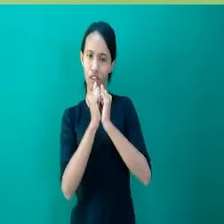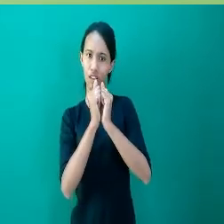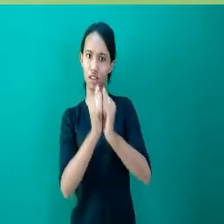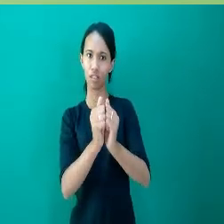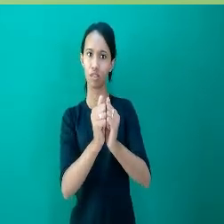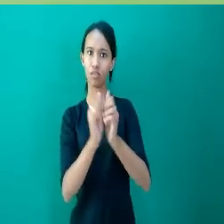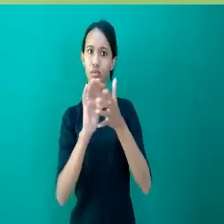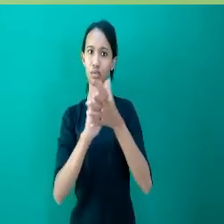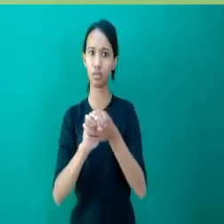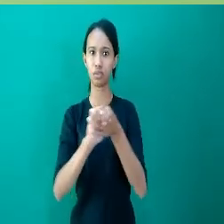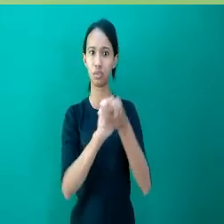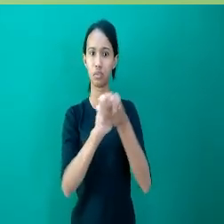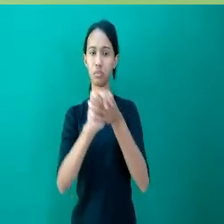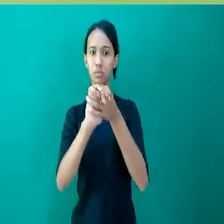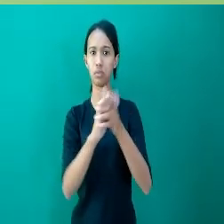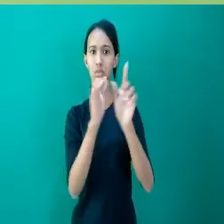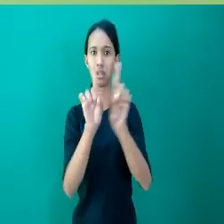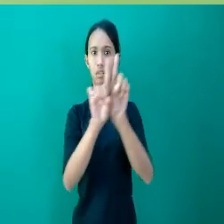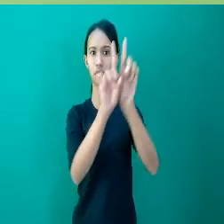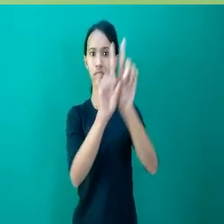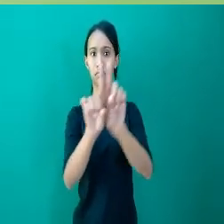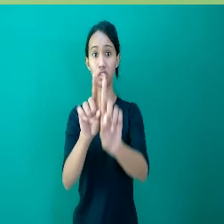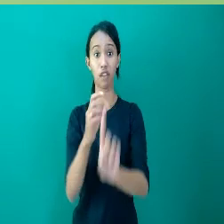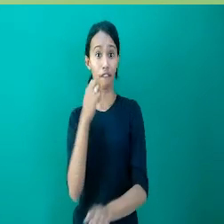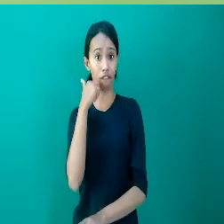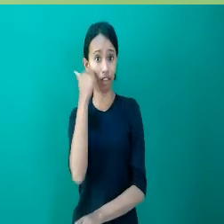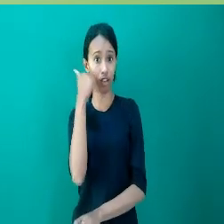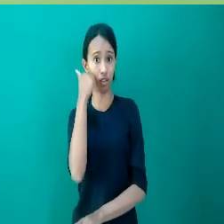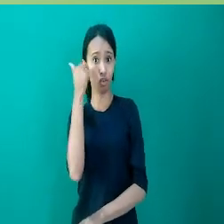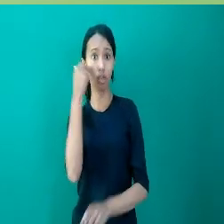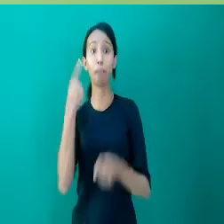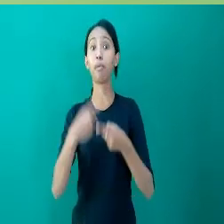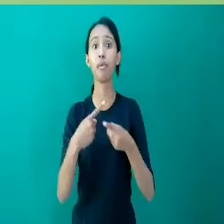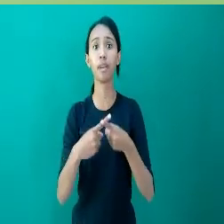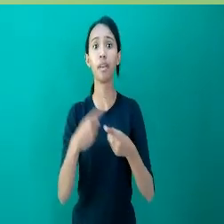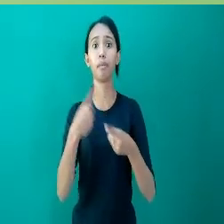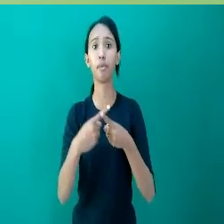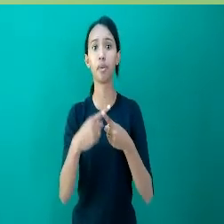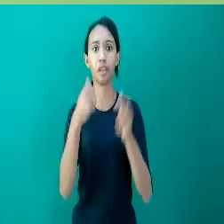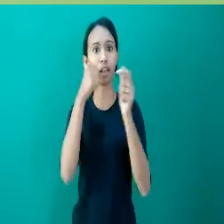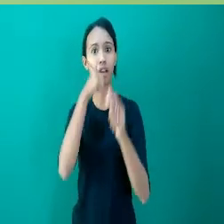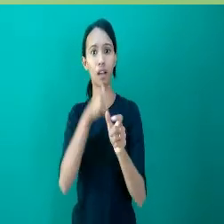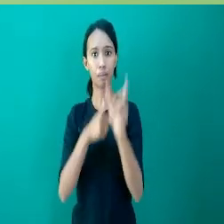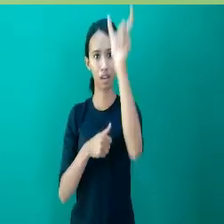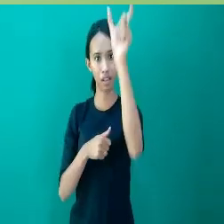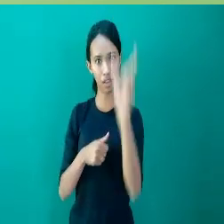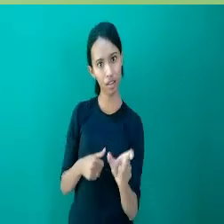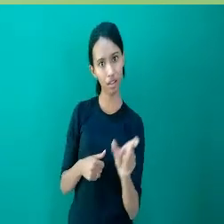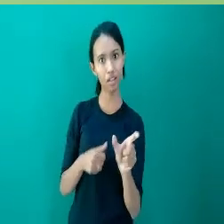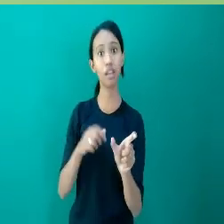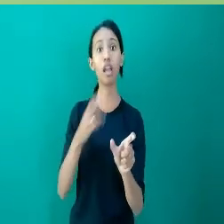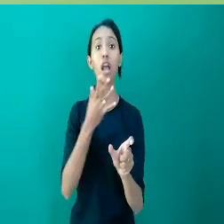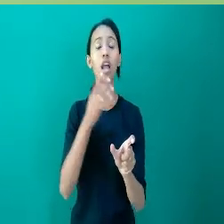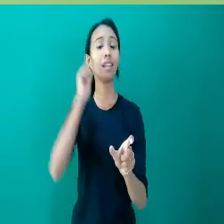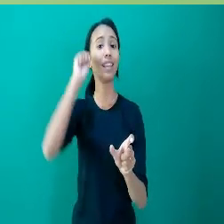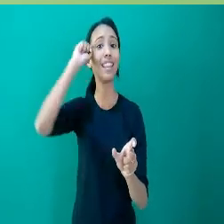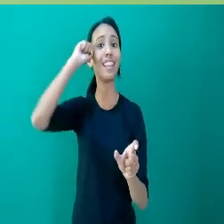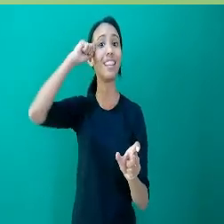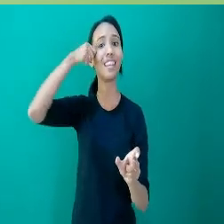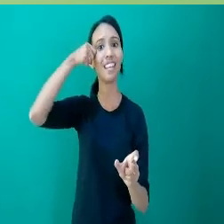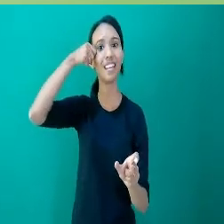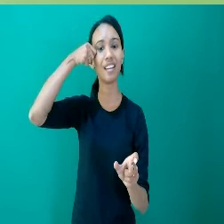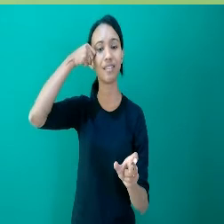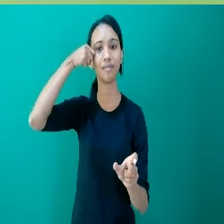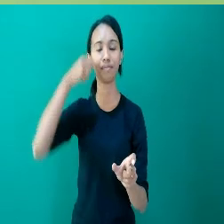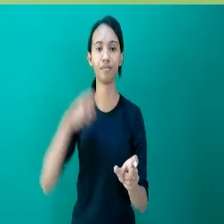ela atrás, para não ver os dois juntos. Porque não podia ver os dois juntos de mãos dadas, né? Um tempo,